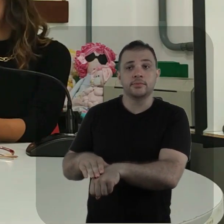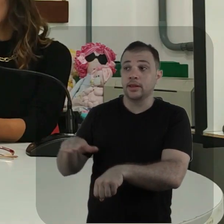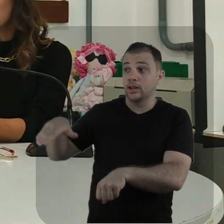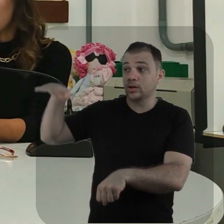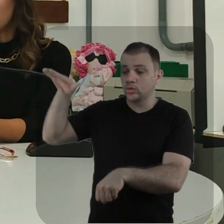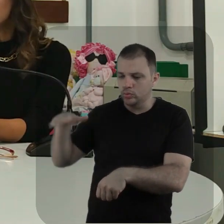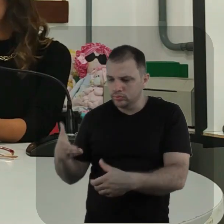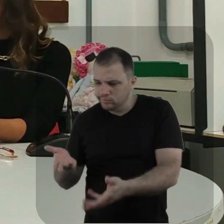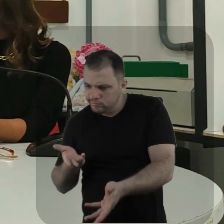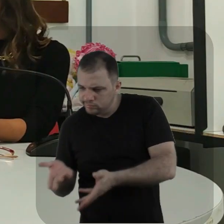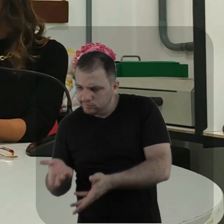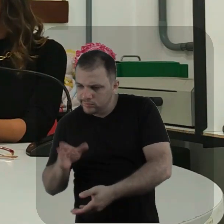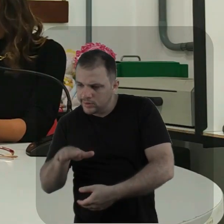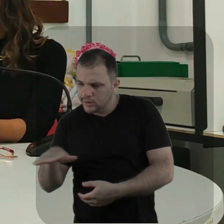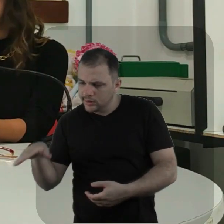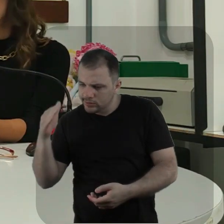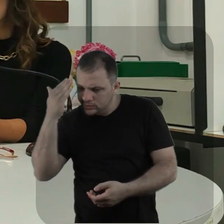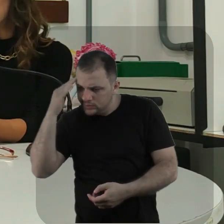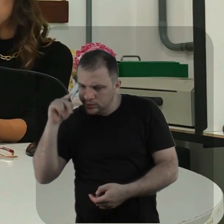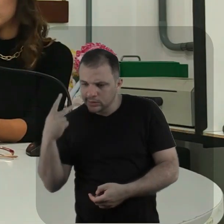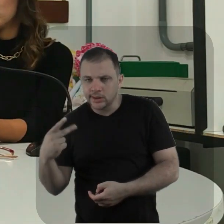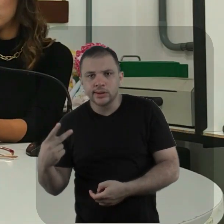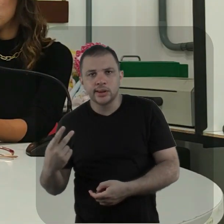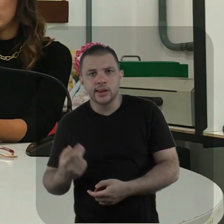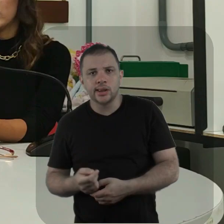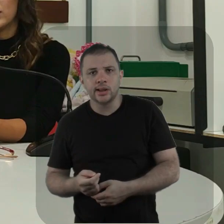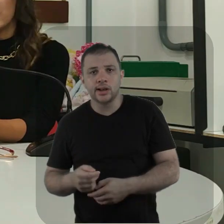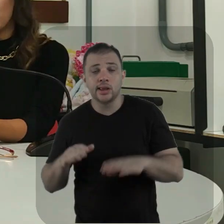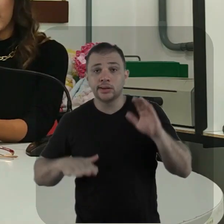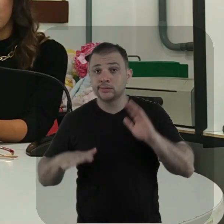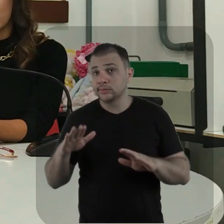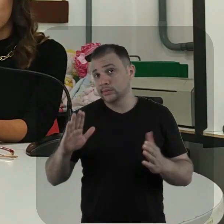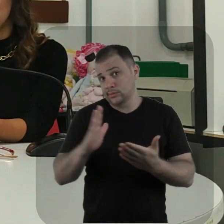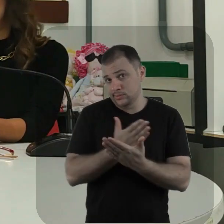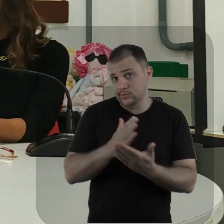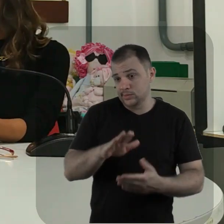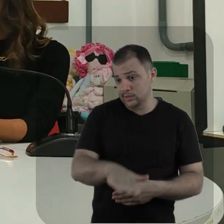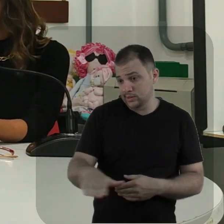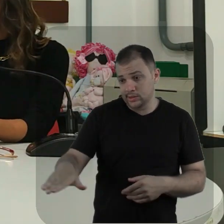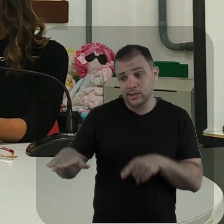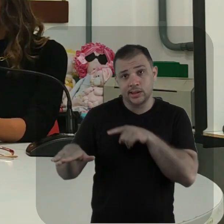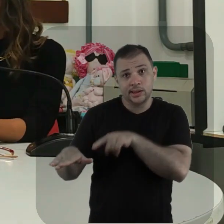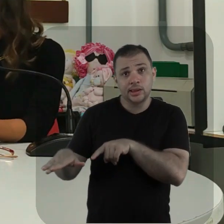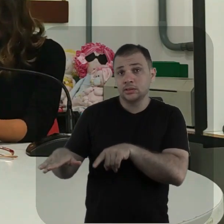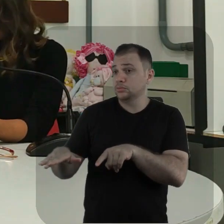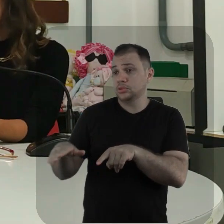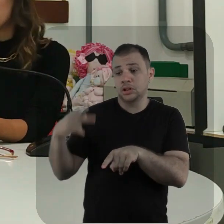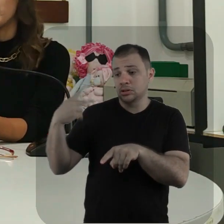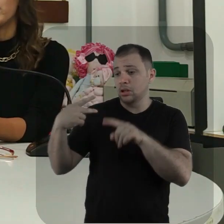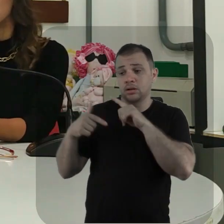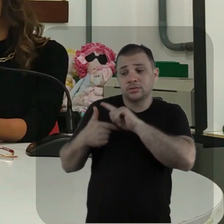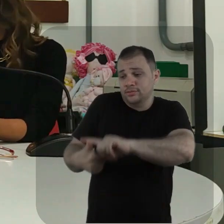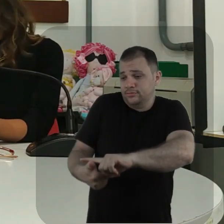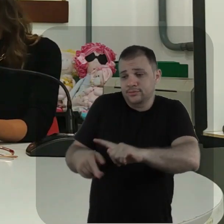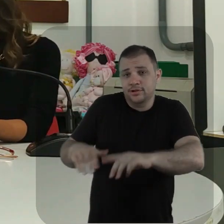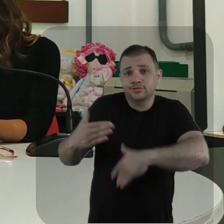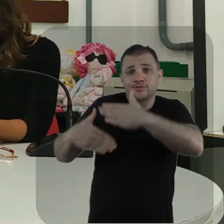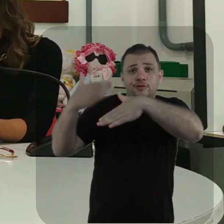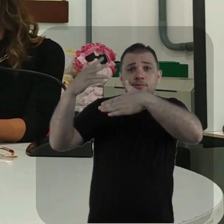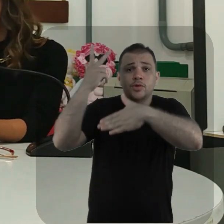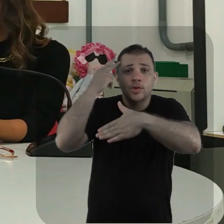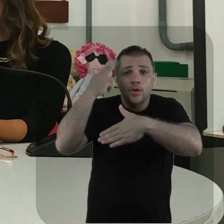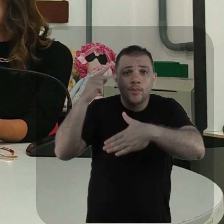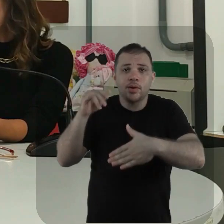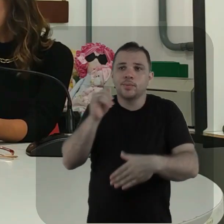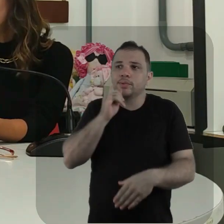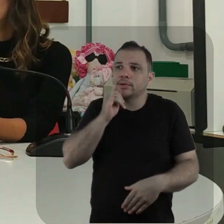Então, muita coisa que é típica do desenvolvimento, uma criança de 3, 4 anos, ela é uma criança ativa, ela é uma criança que corre, ela é uma criança que se opõe, ela é uma criança que faz